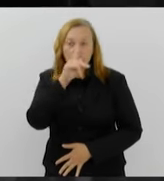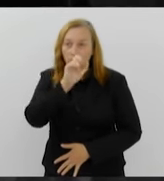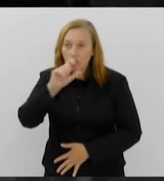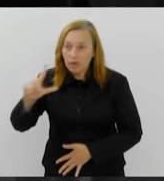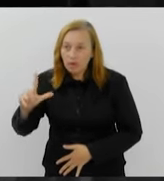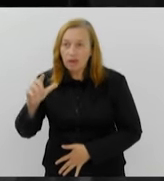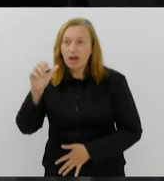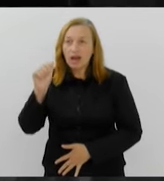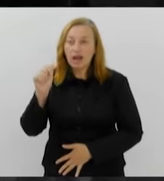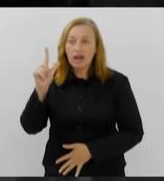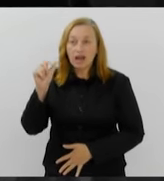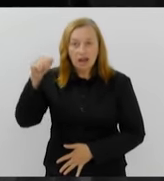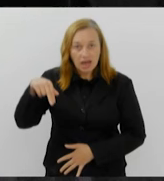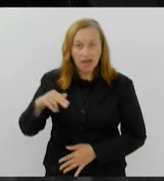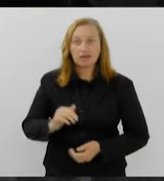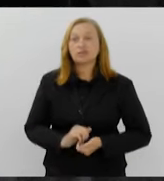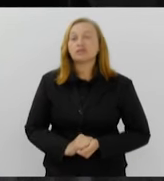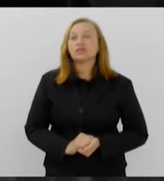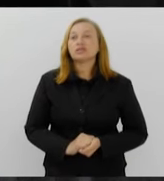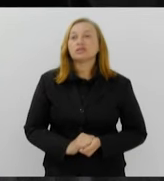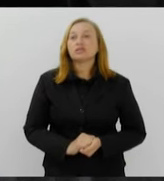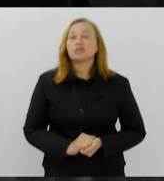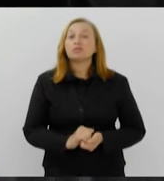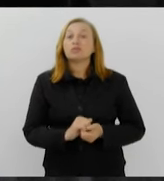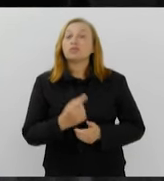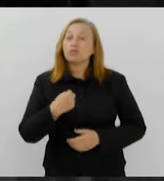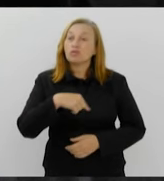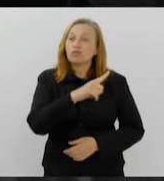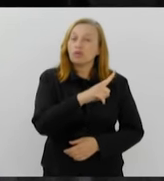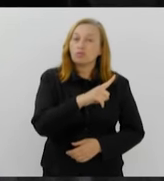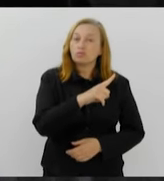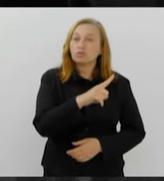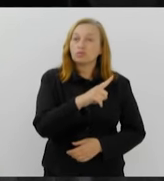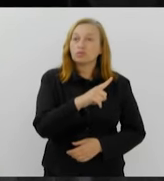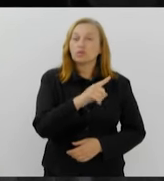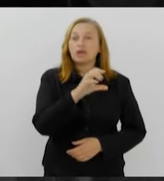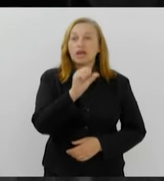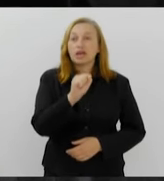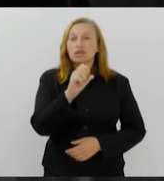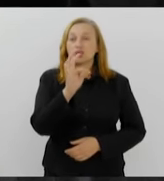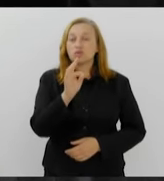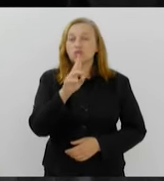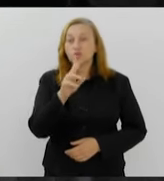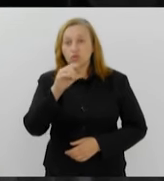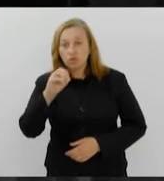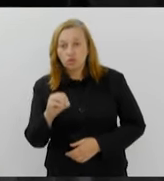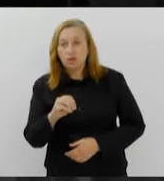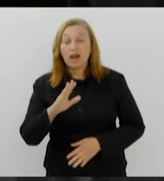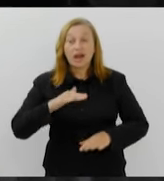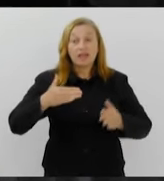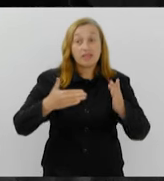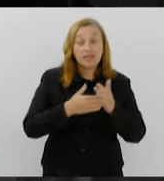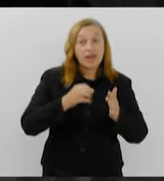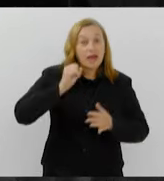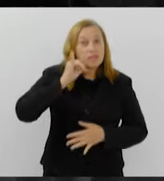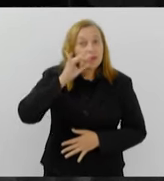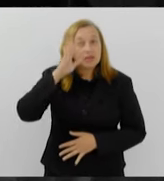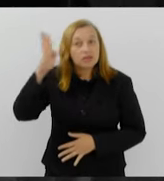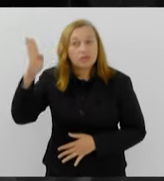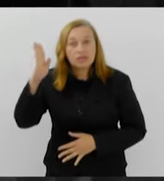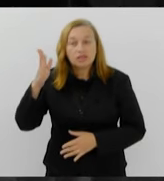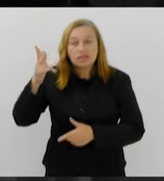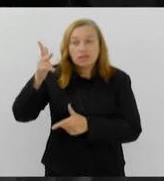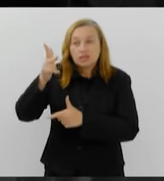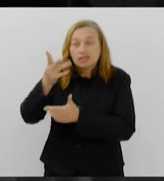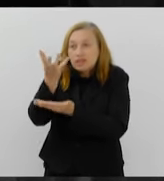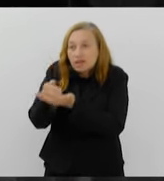Alan Lopes nós seguimos para o estúdio onde permanecemos até o início da madrugada realizando gravações para